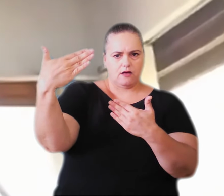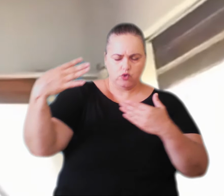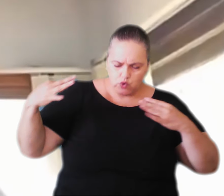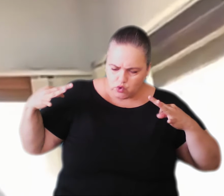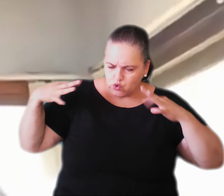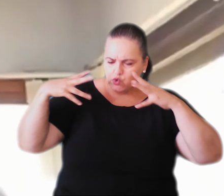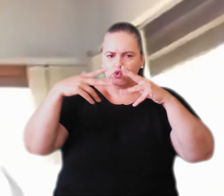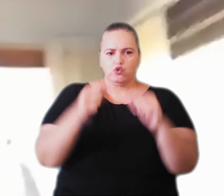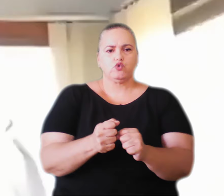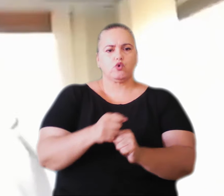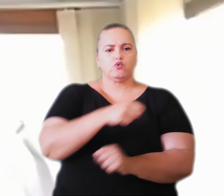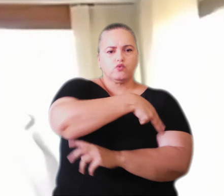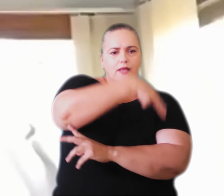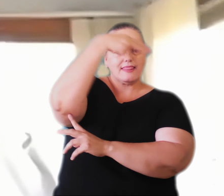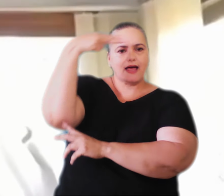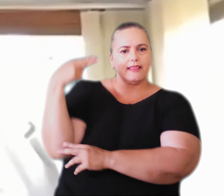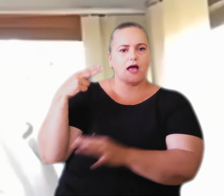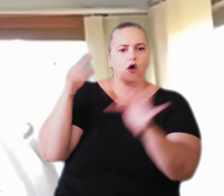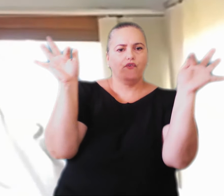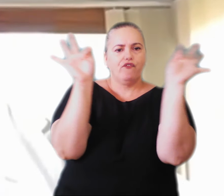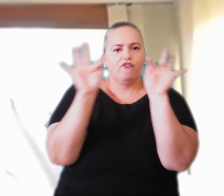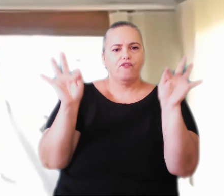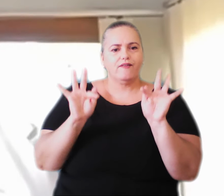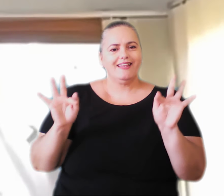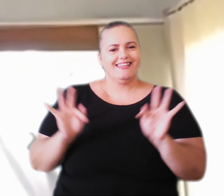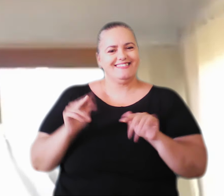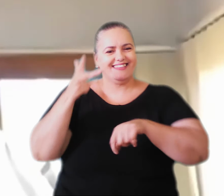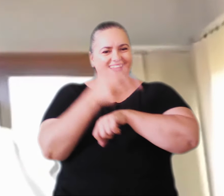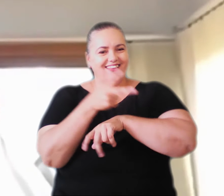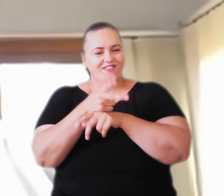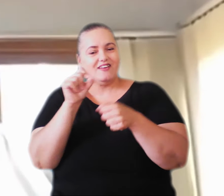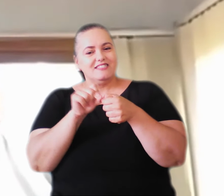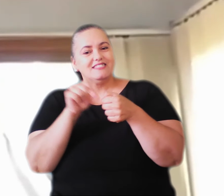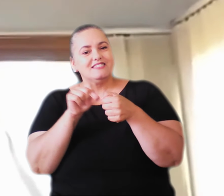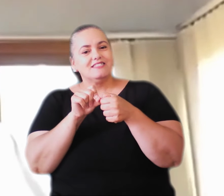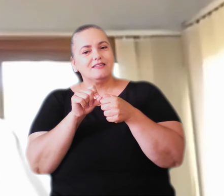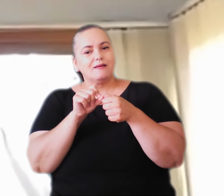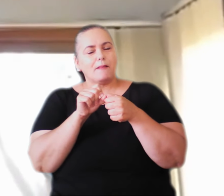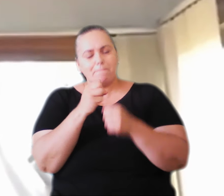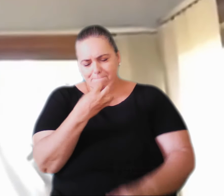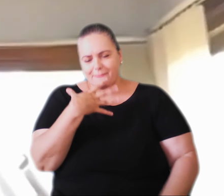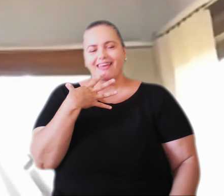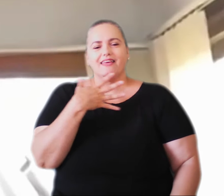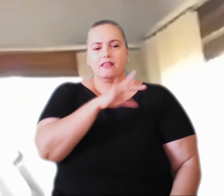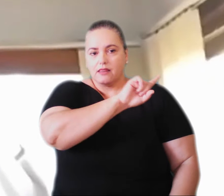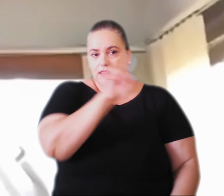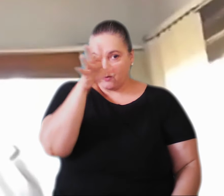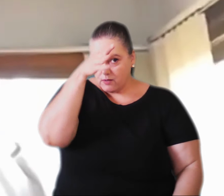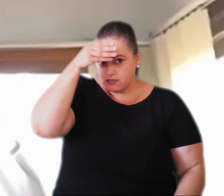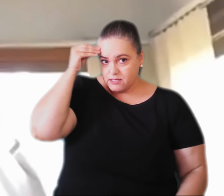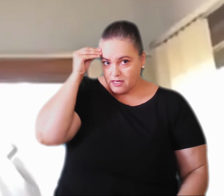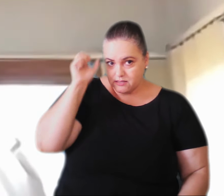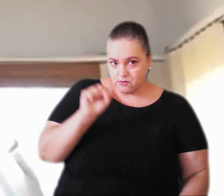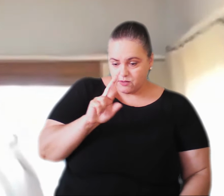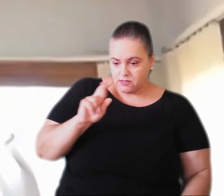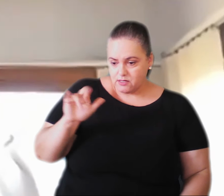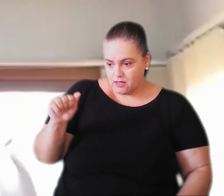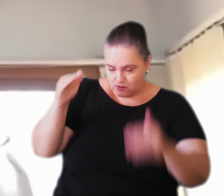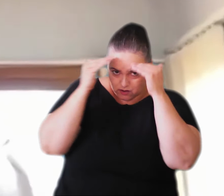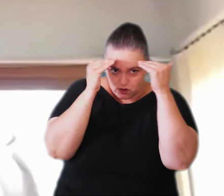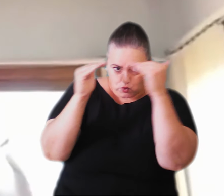Muito obrigado, que todos tenham um grande Natal e que essa gravação que nós fizemos seja feita para o bem. Não esqueçam,